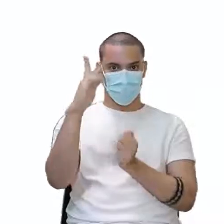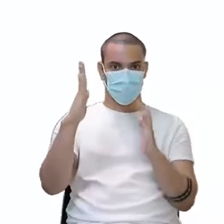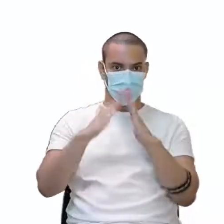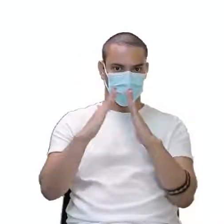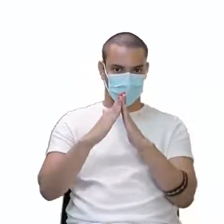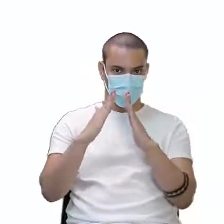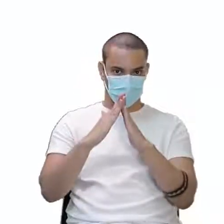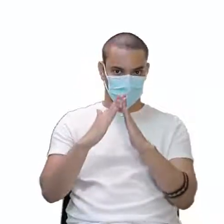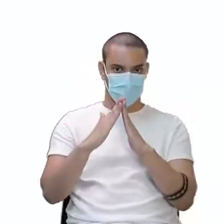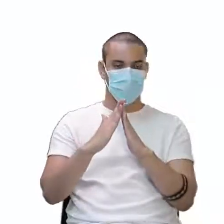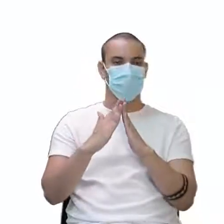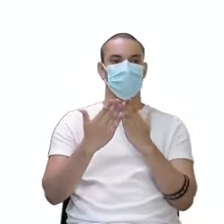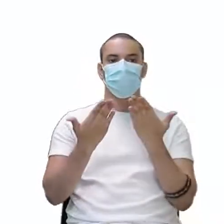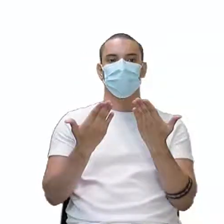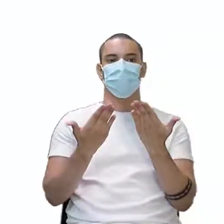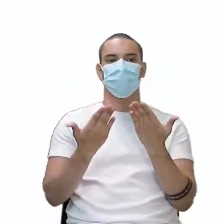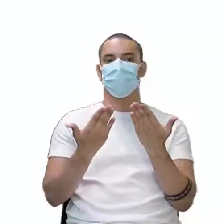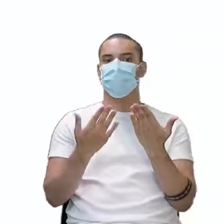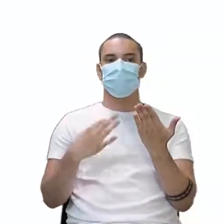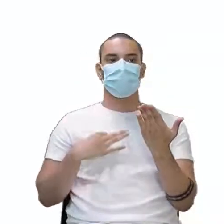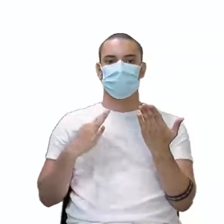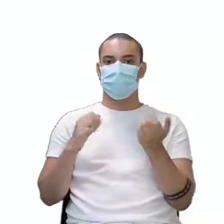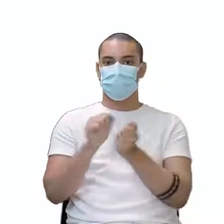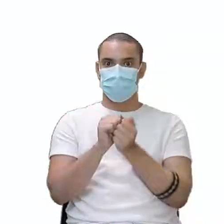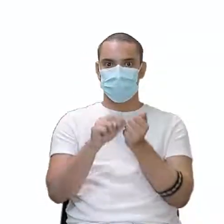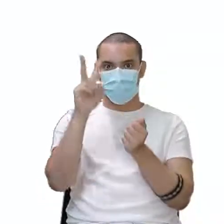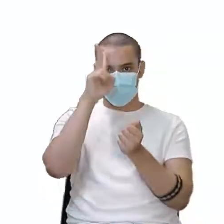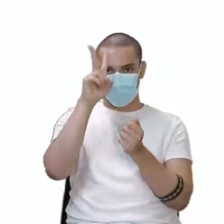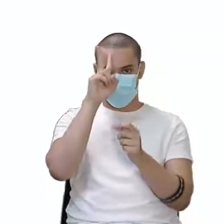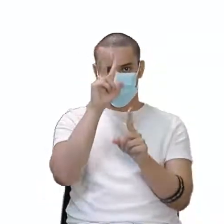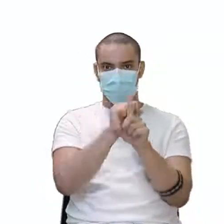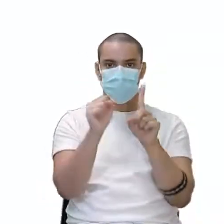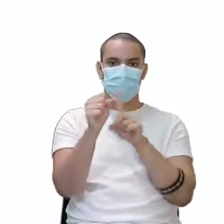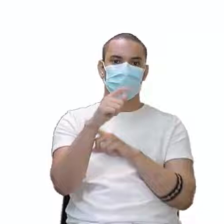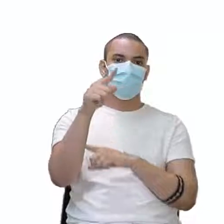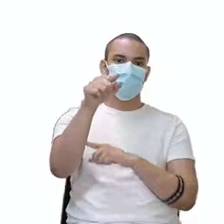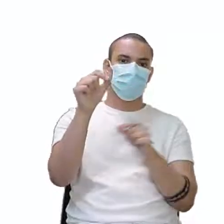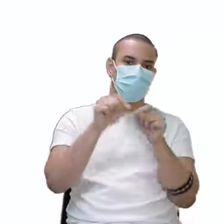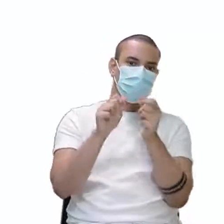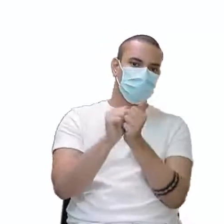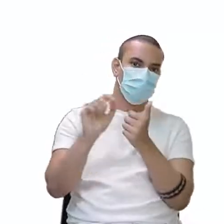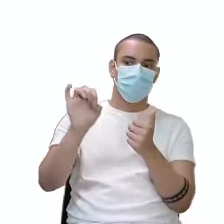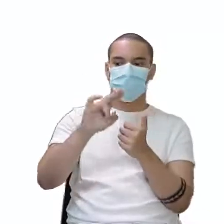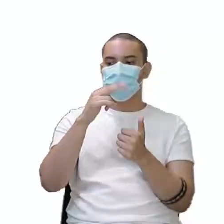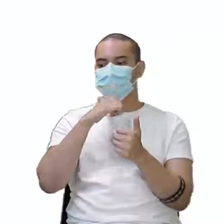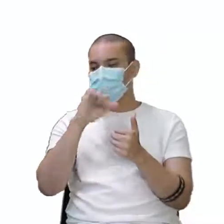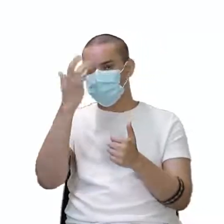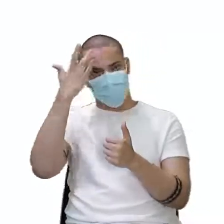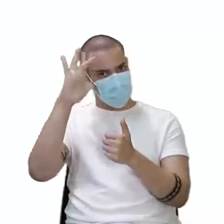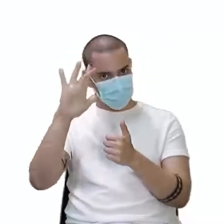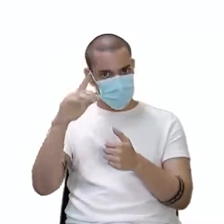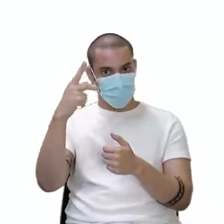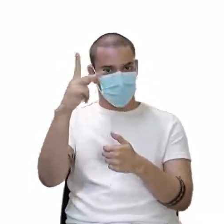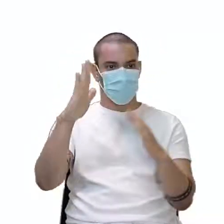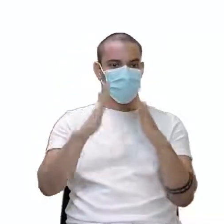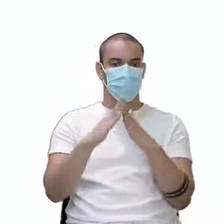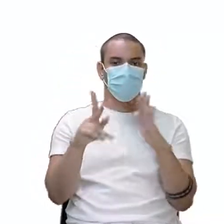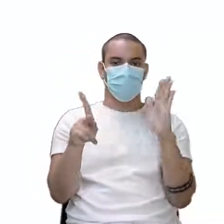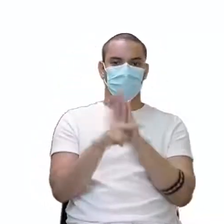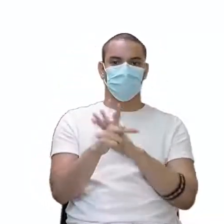sua casa, tem essa função, essa responsabilidade. Lembra da sociedade? Todo mundo fazendo, todo mundo participando, né? Mas vamos